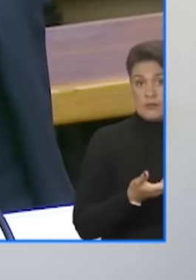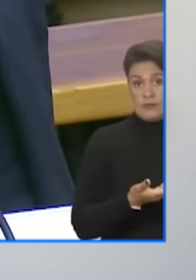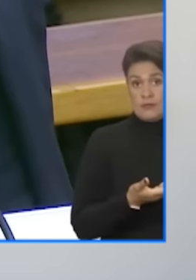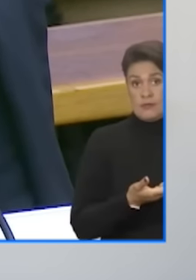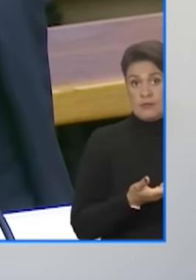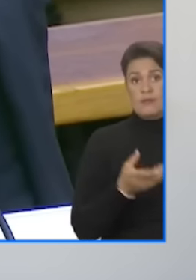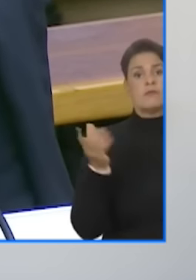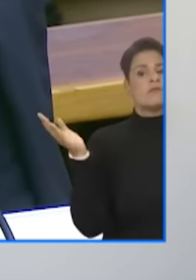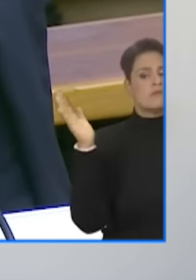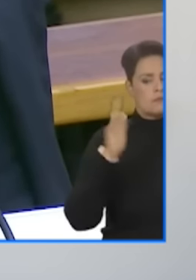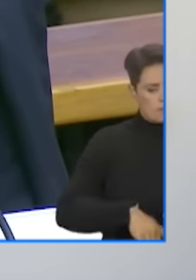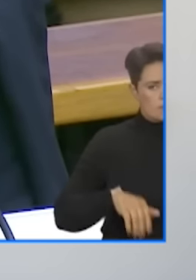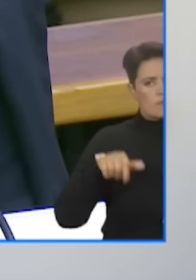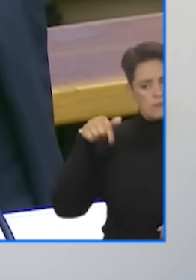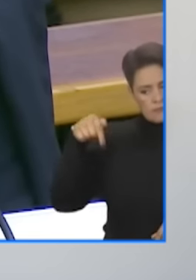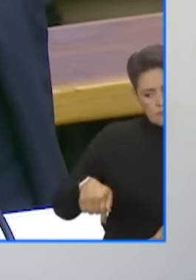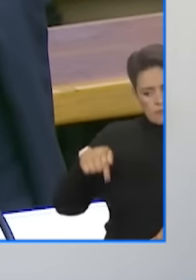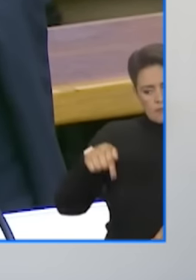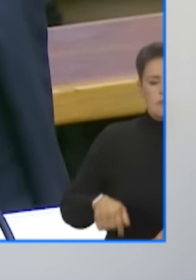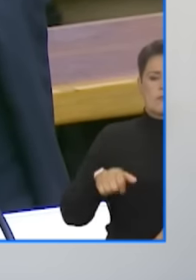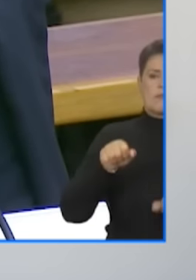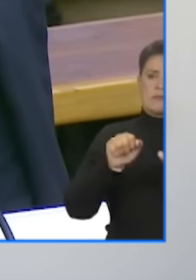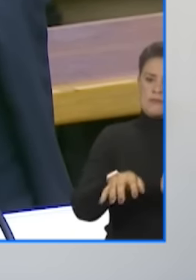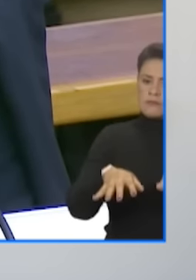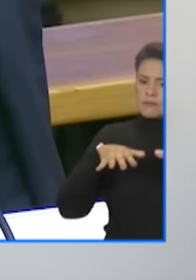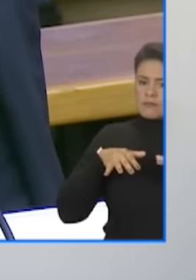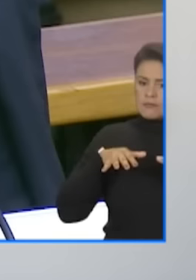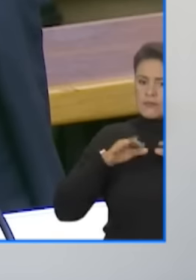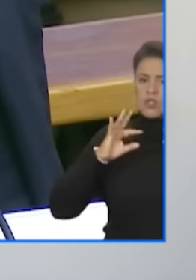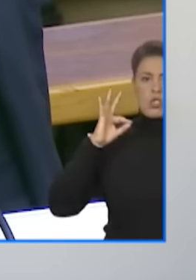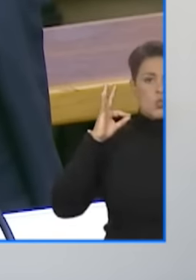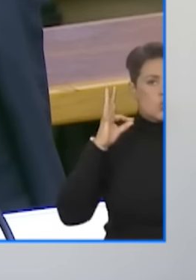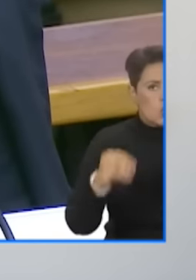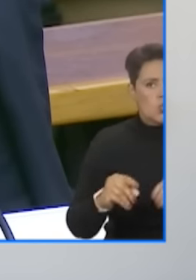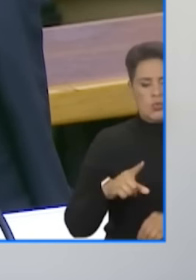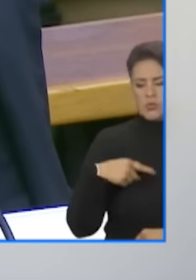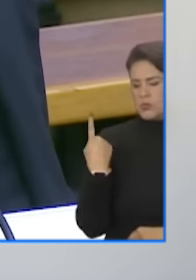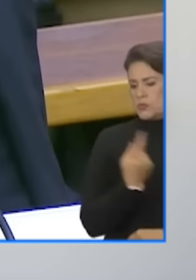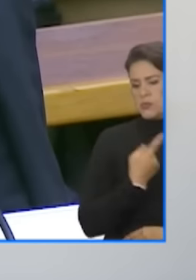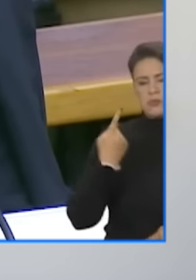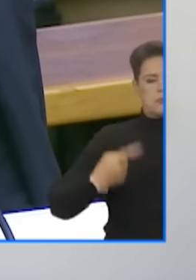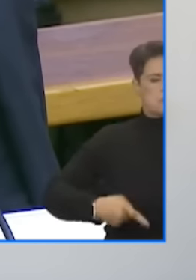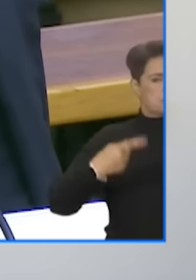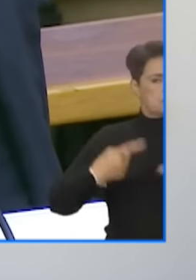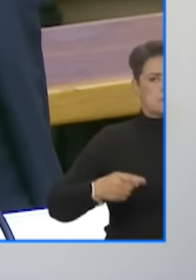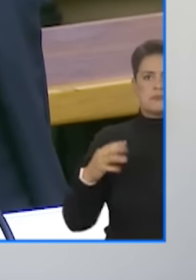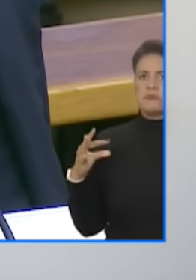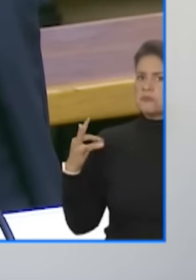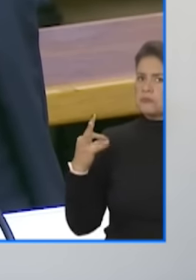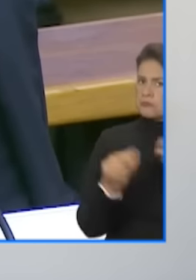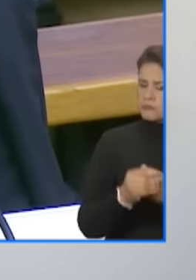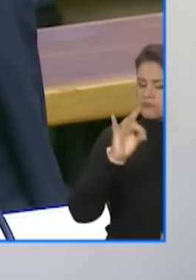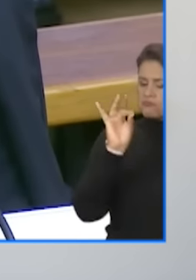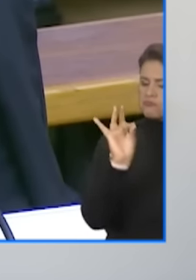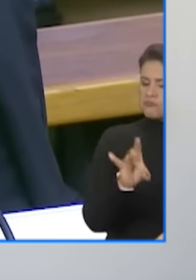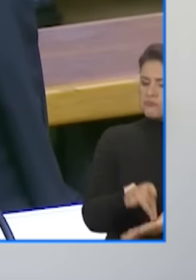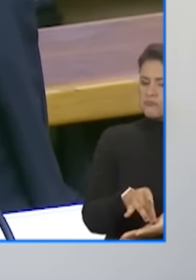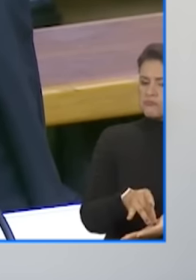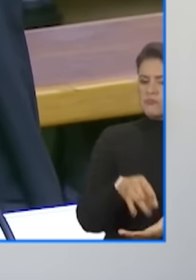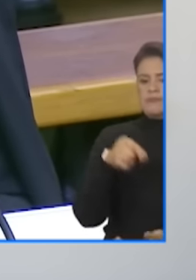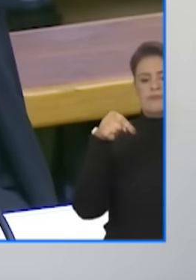mais áudios, venham mais informações, venham mais elementos no sentido de que deveriam ser anuladas as provas ou houve alguma irregularidade.